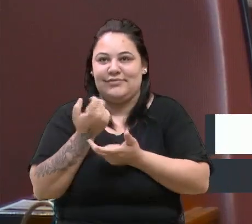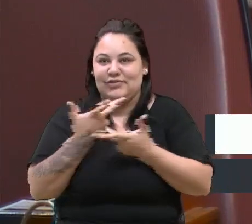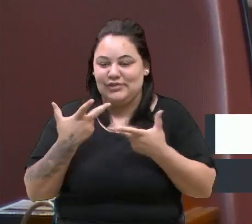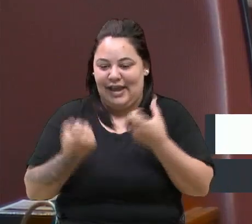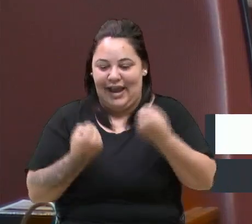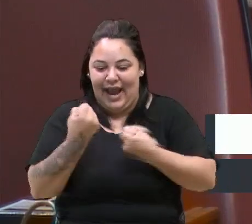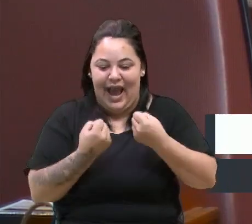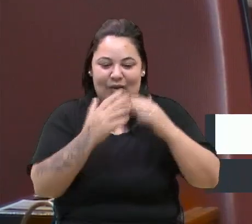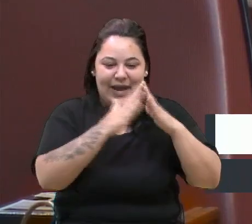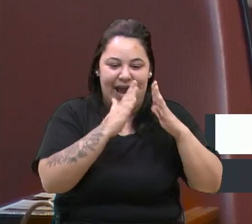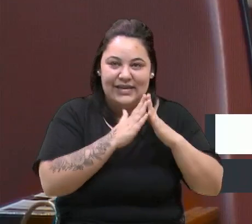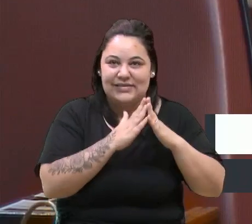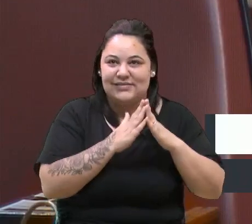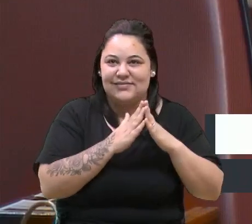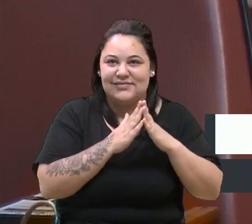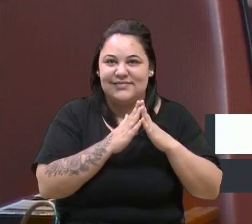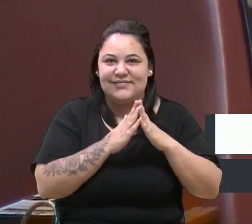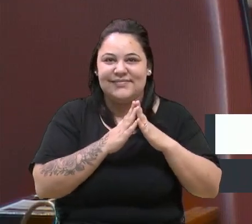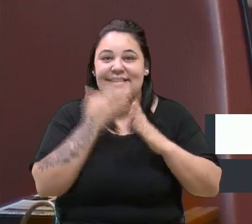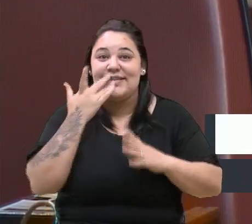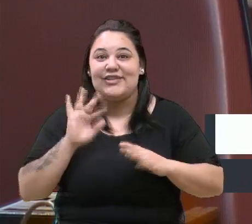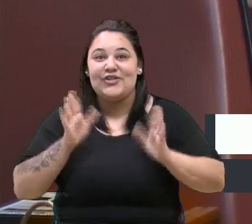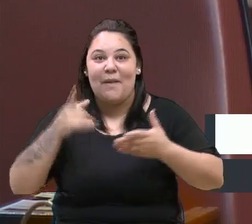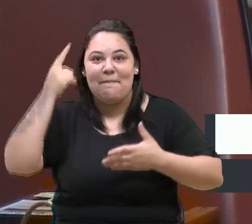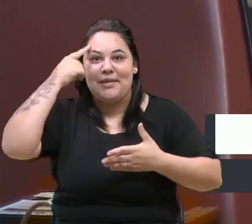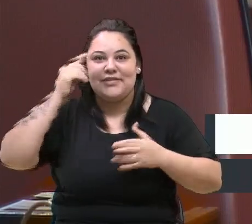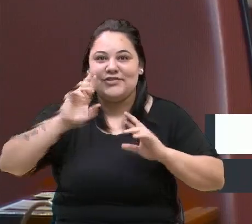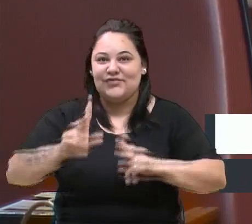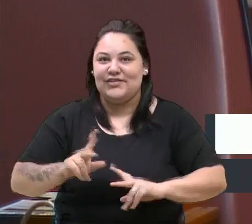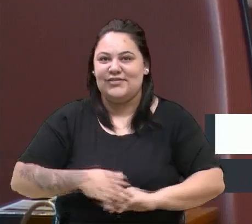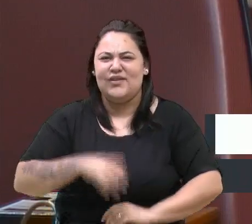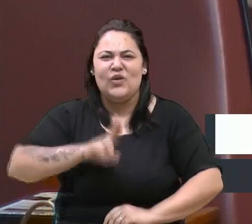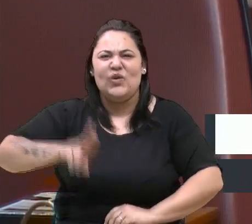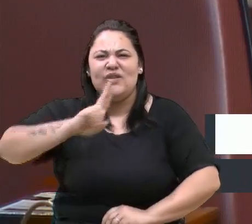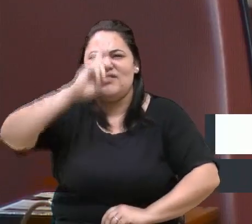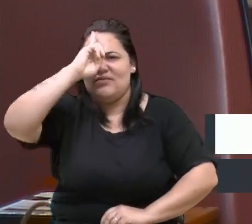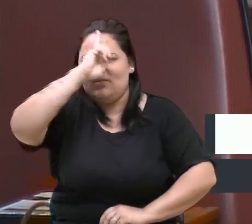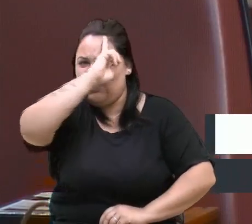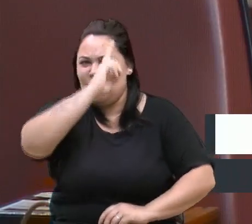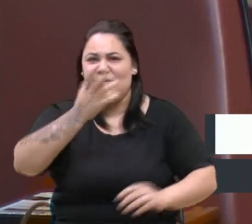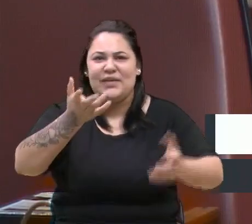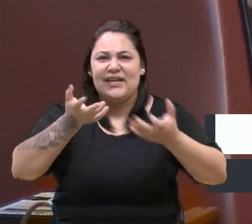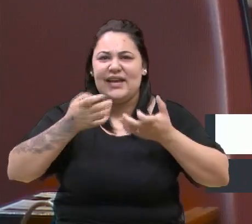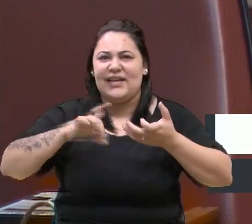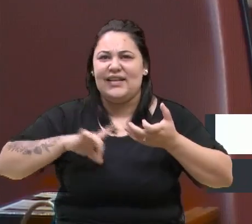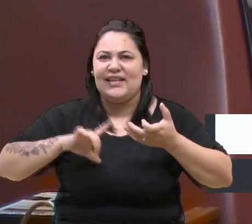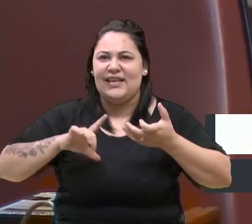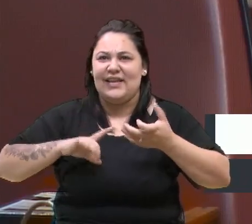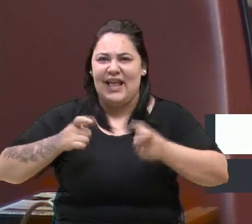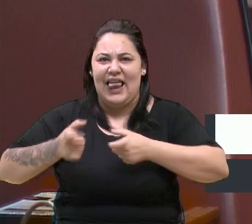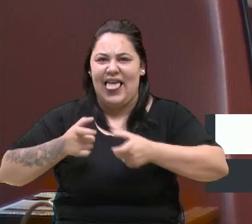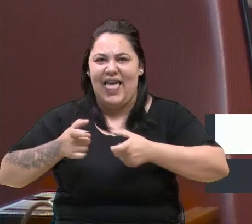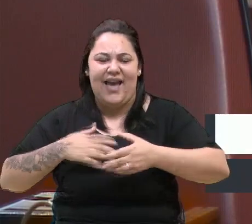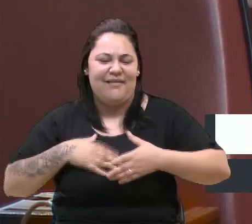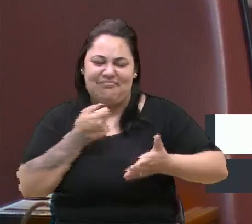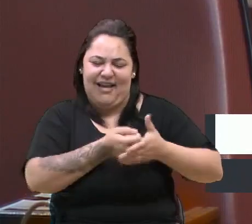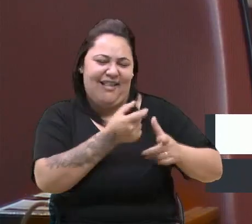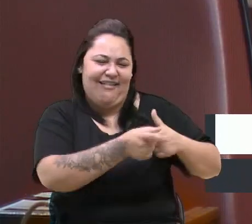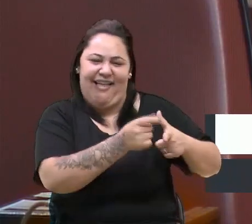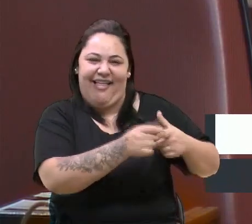carro, a sua casa. Eles já pensam diferente, eles usam Uber, eles querem ter aluguéis, querem, enfim, pensar de